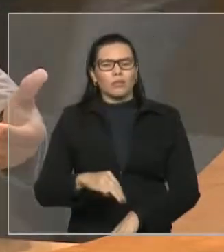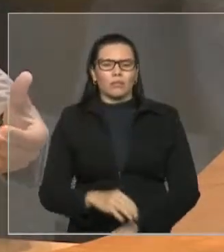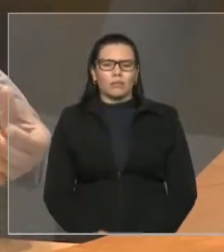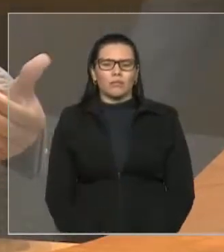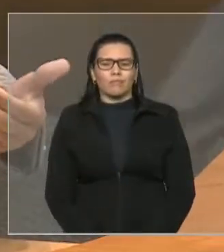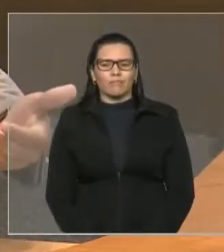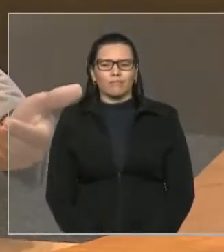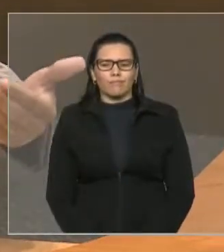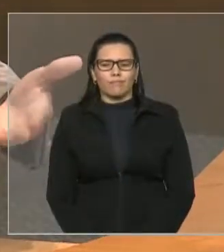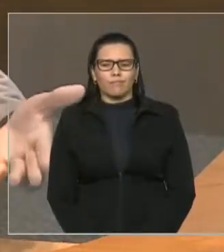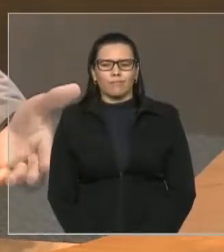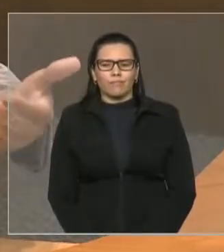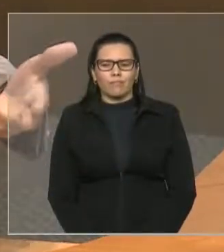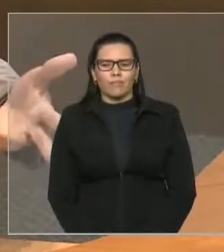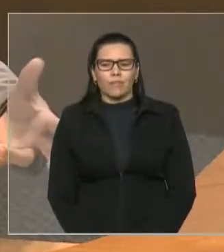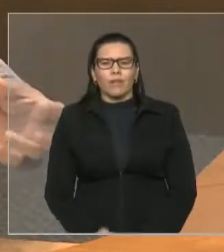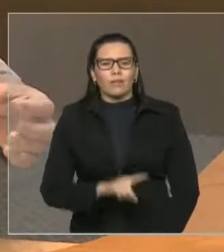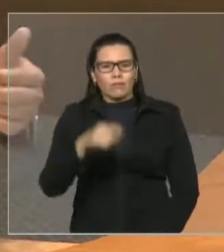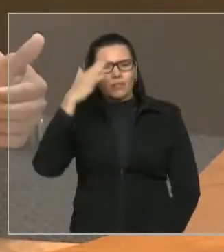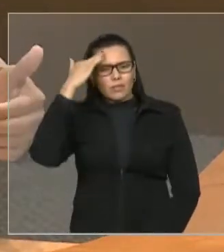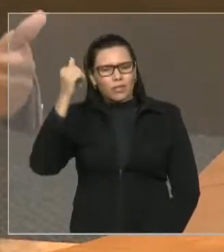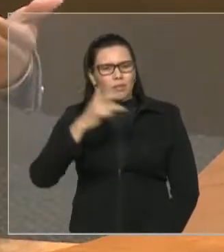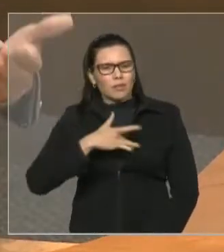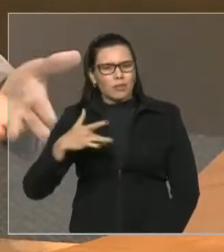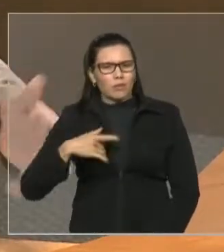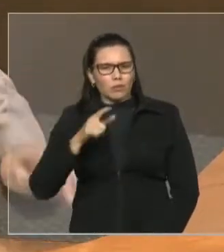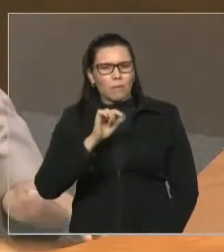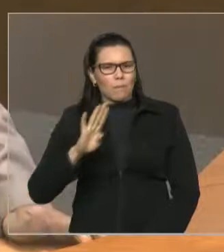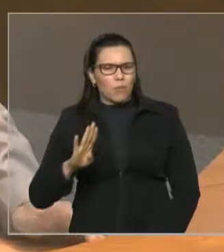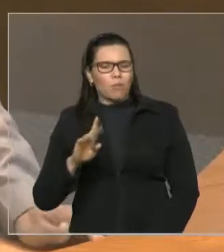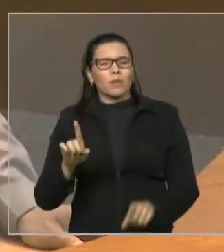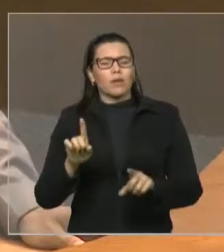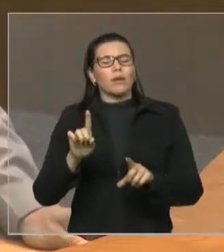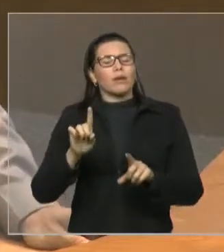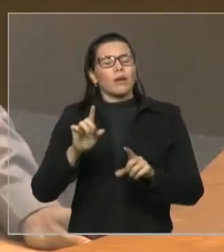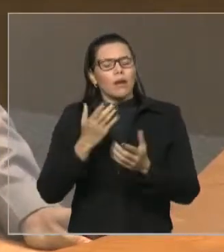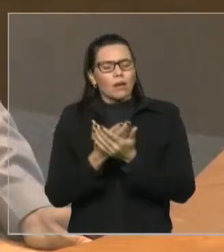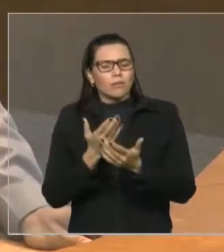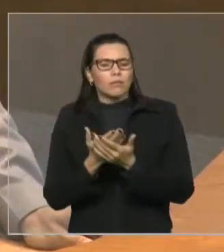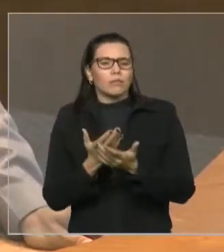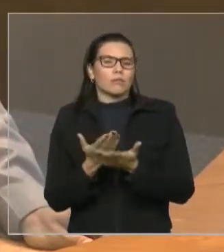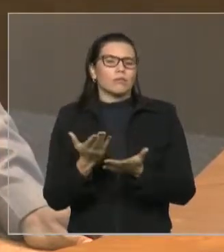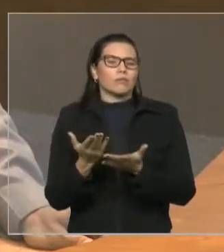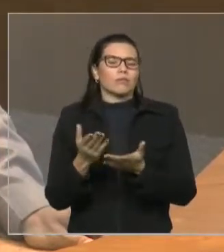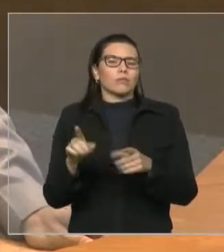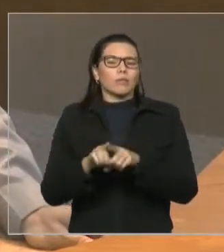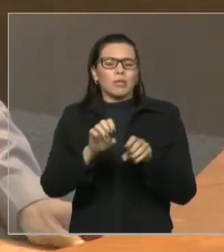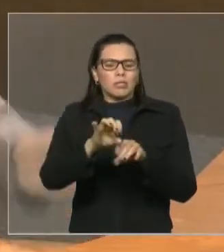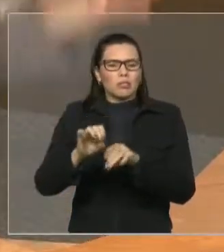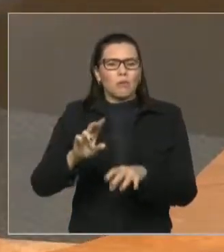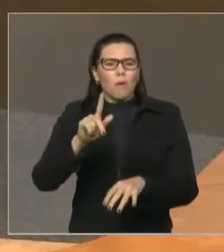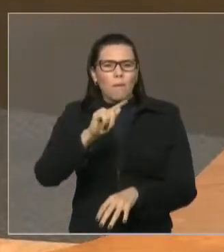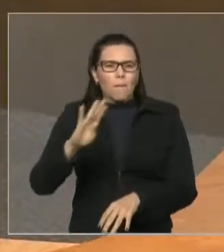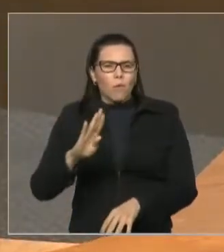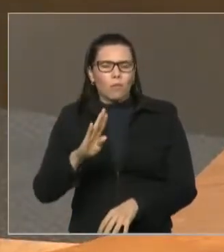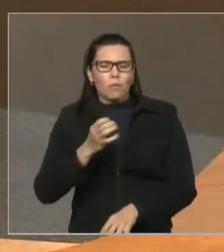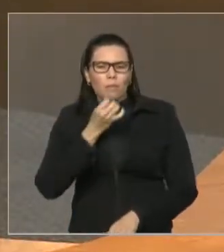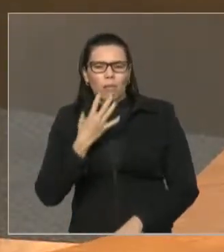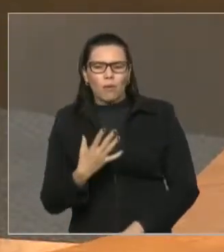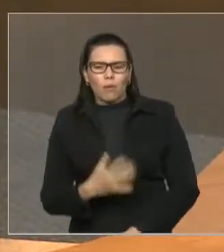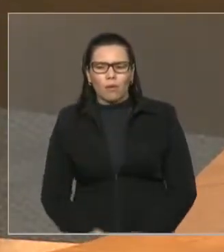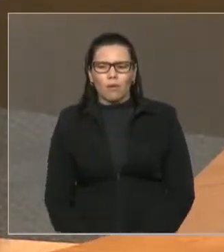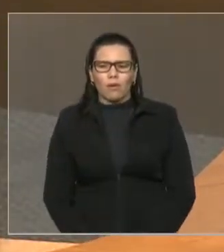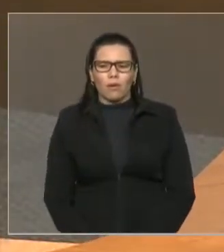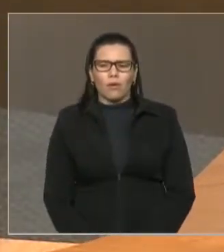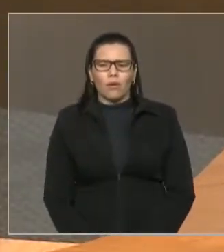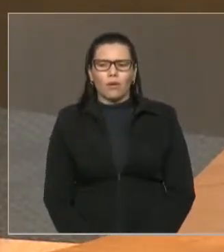já não tem uma saúde pública de qualidade, uma educação pública de qualidade, um transporte sucateado, e que o efeito cascata vai